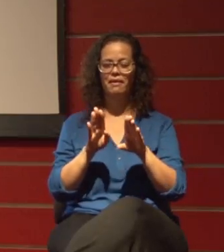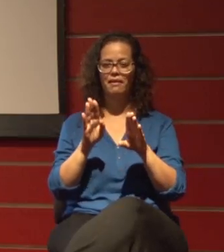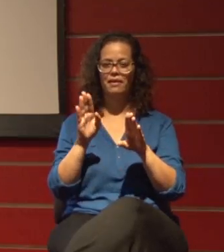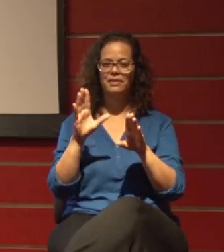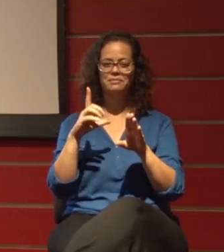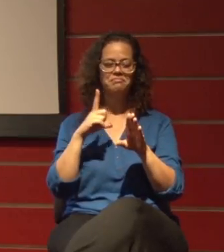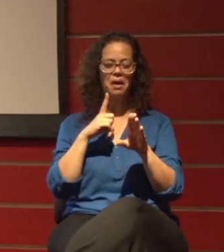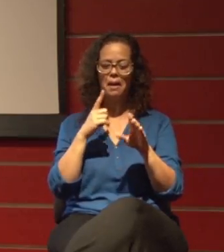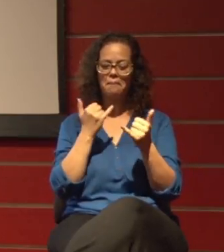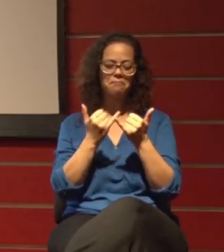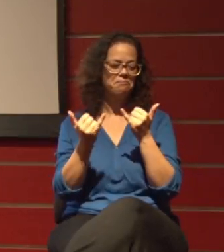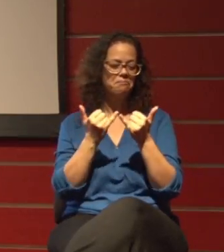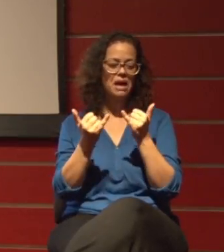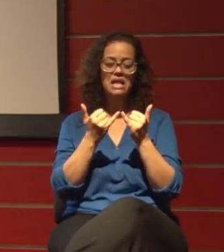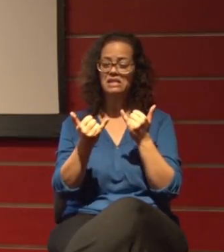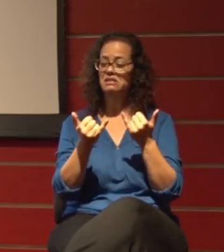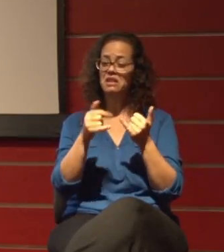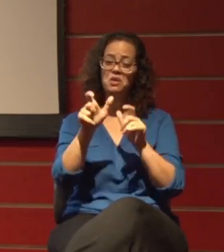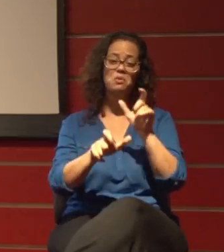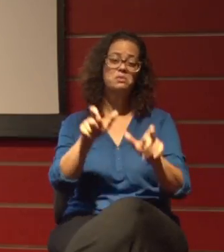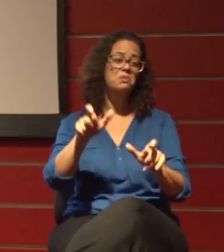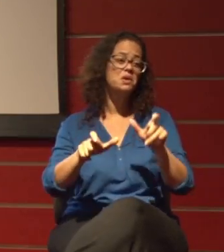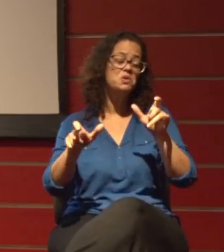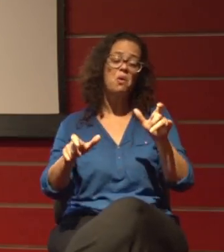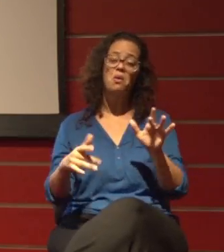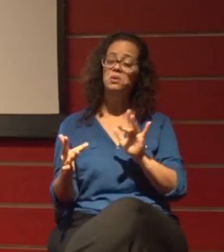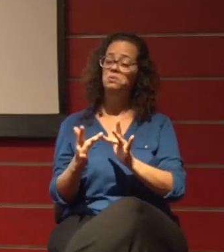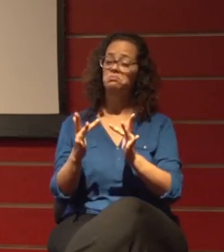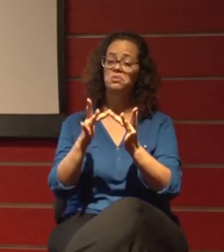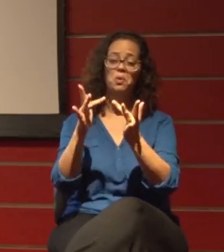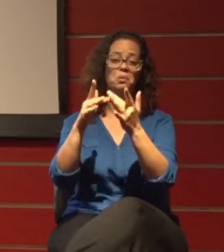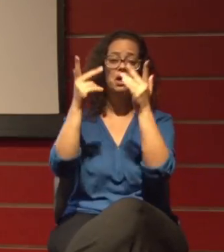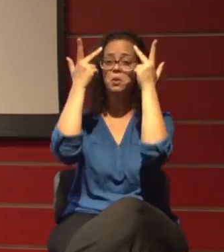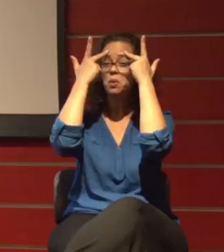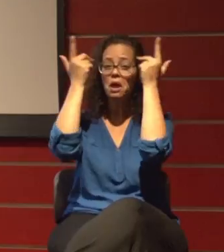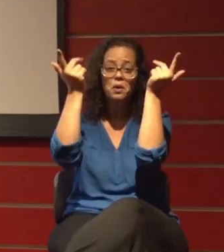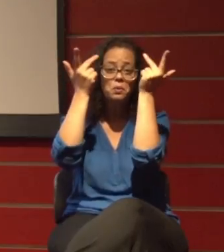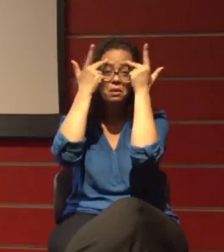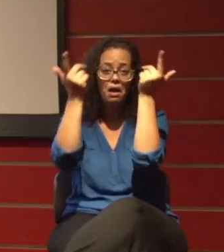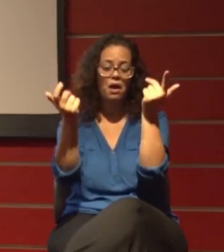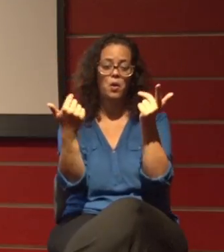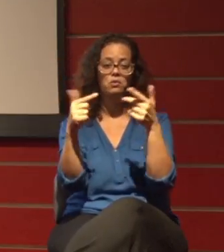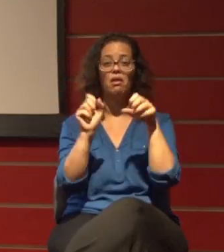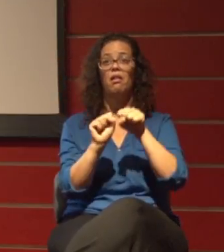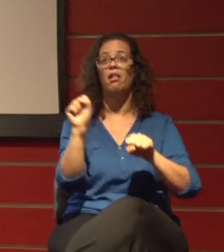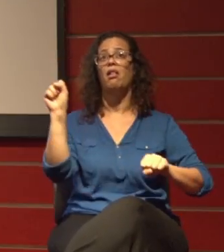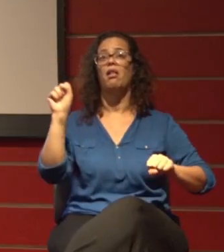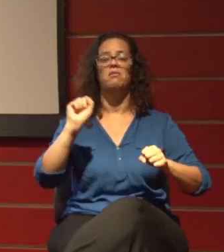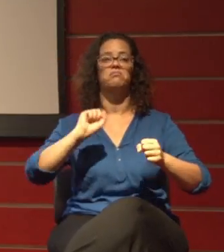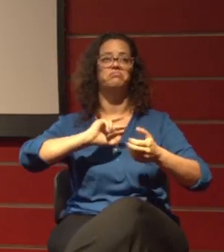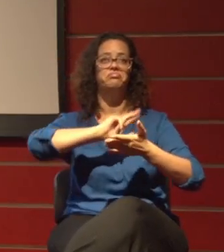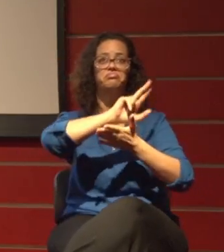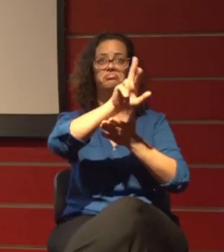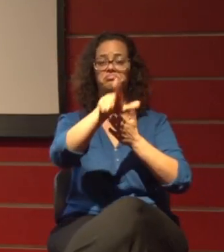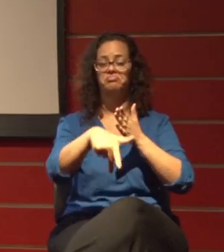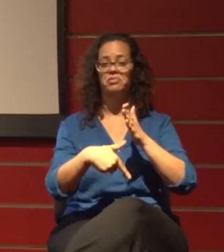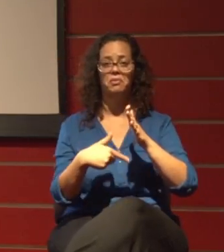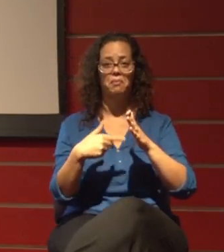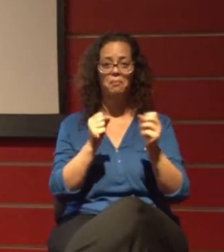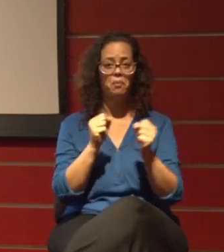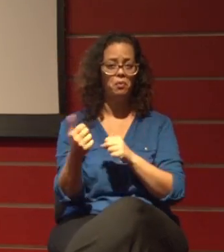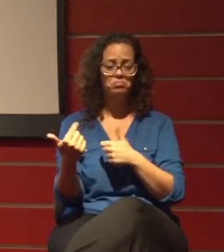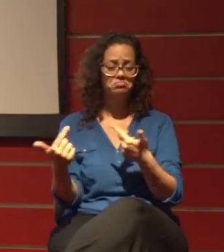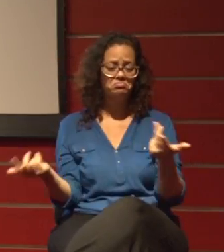com mundo com mundano né Eu acho que que vem pode ser feito uma ligação aí também de certa forma eh